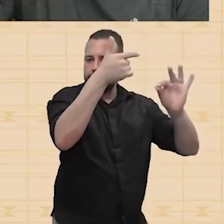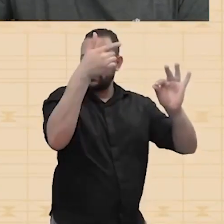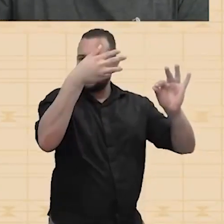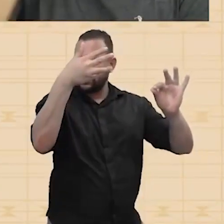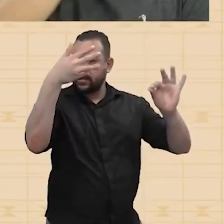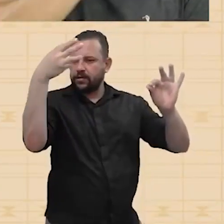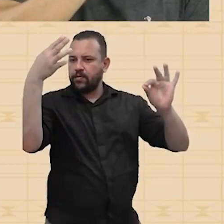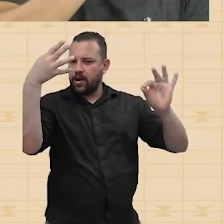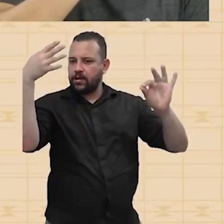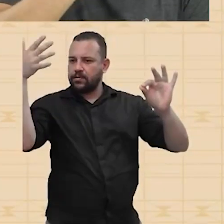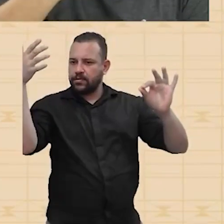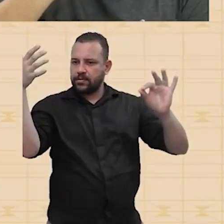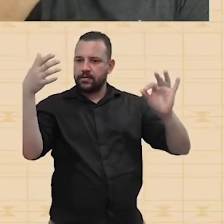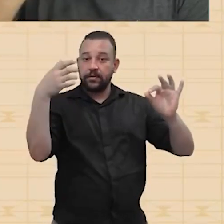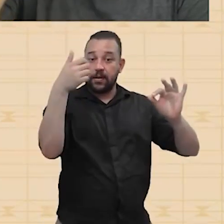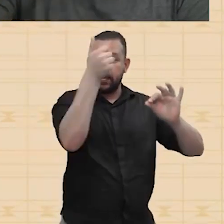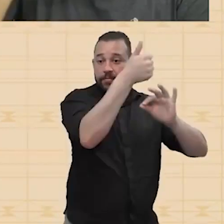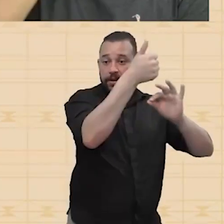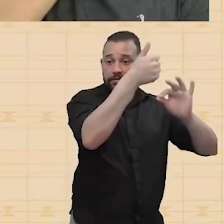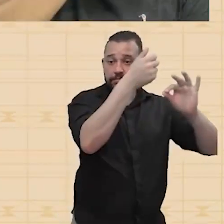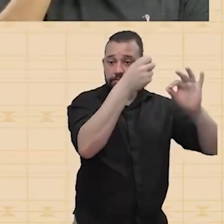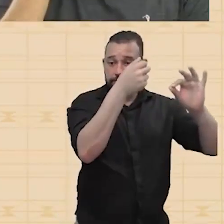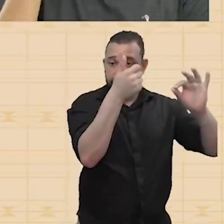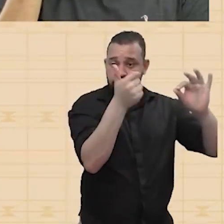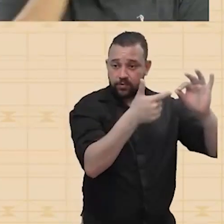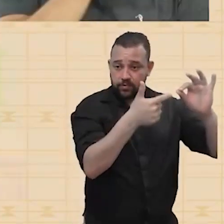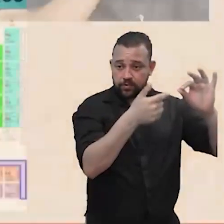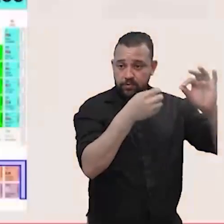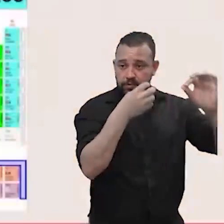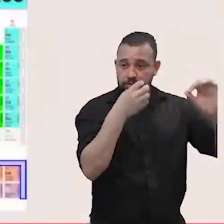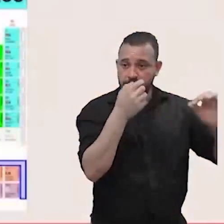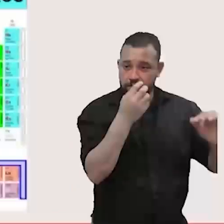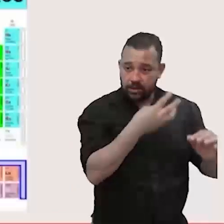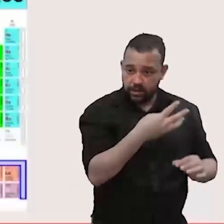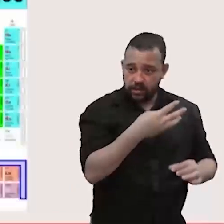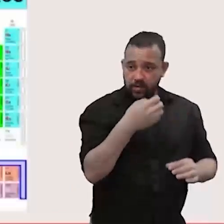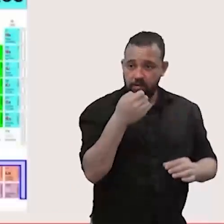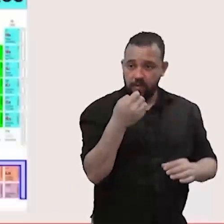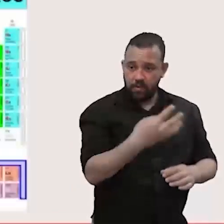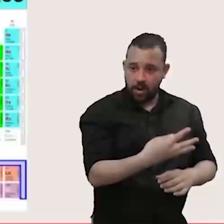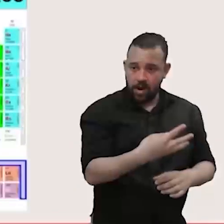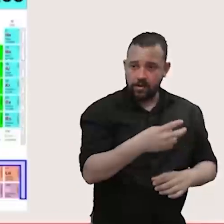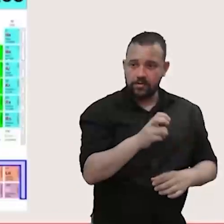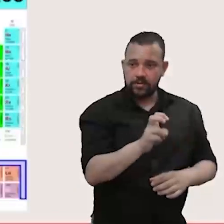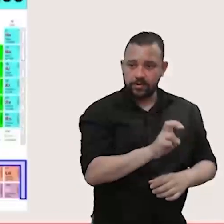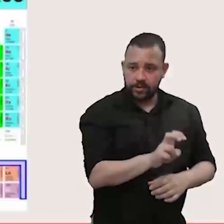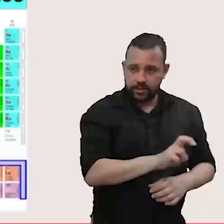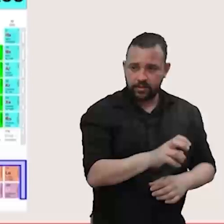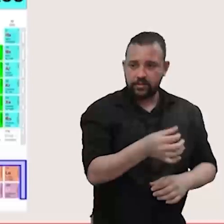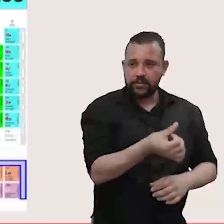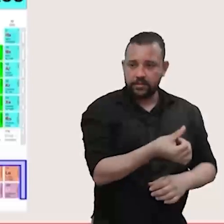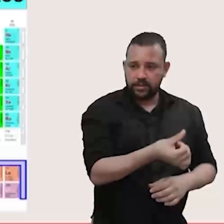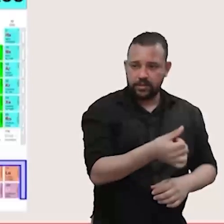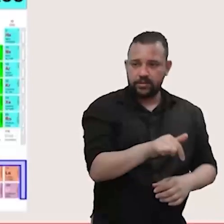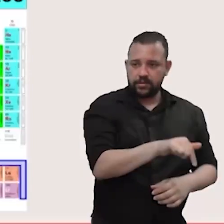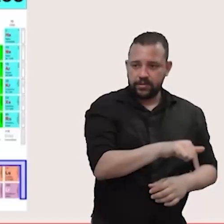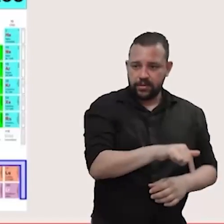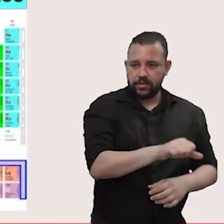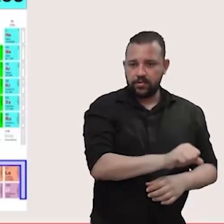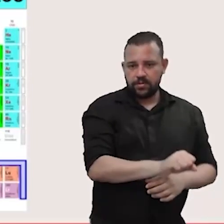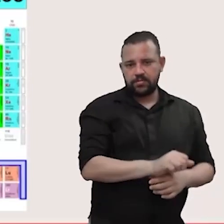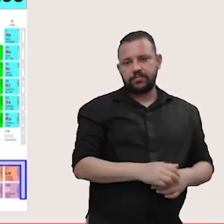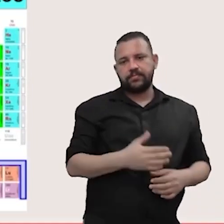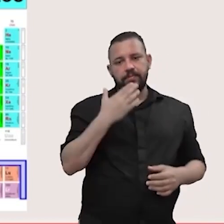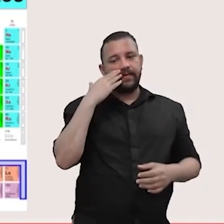segundo período, aí vai descendo, terceiro período, conforme você está vendo aí, tá? Eu me perco toda vez aqui, tudo bem. Conforme você está